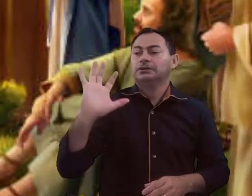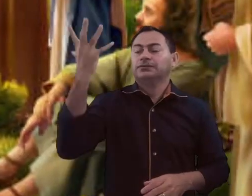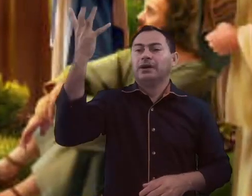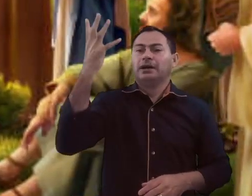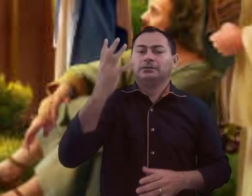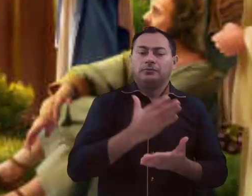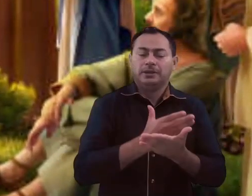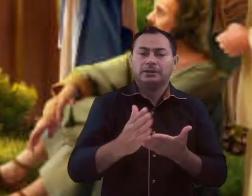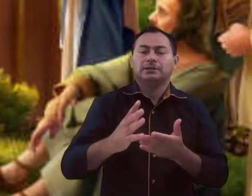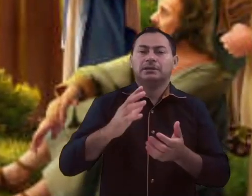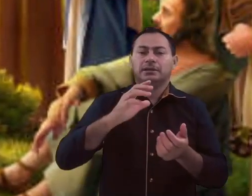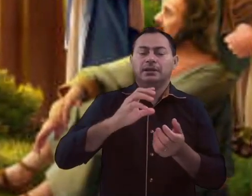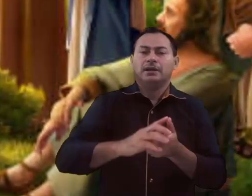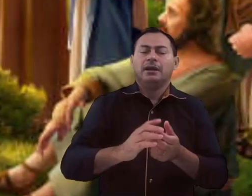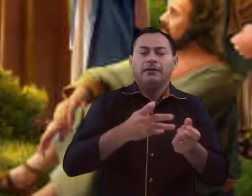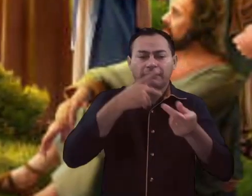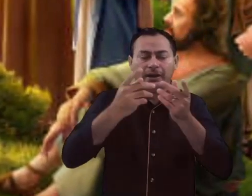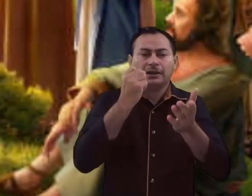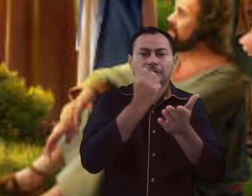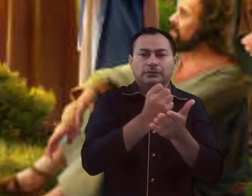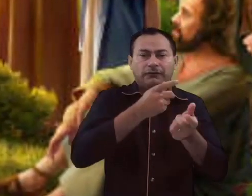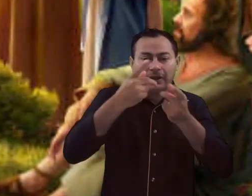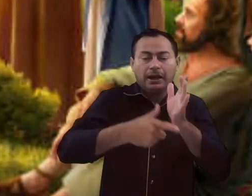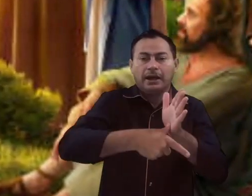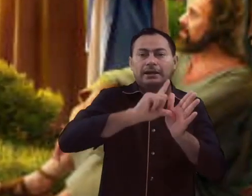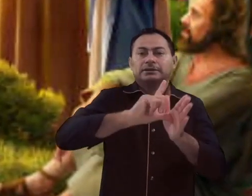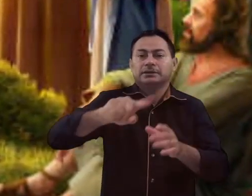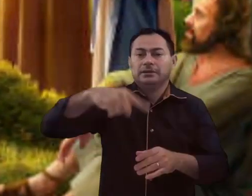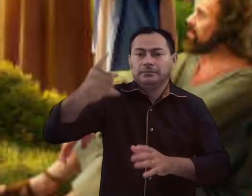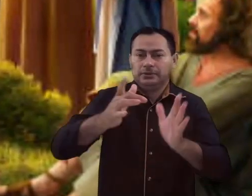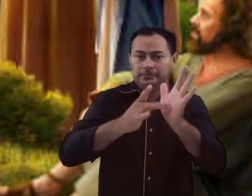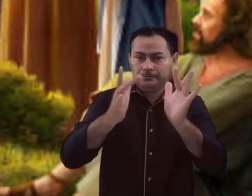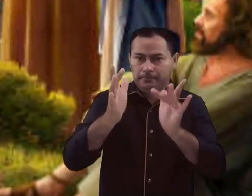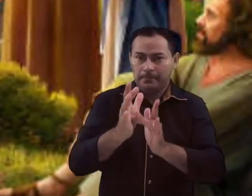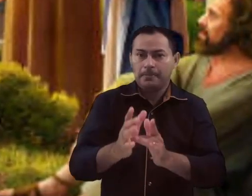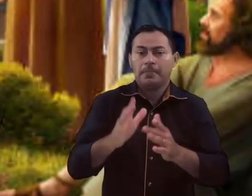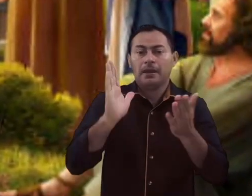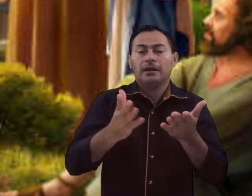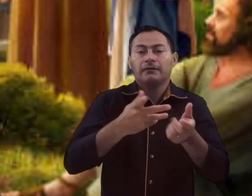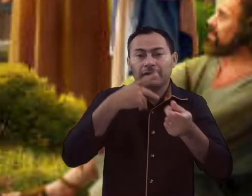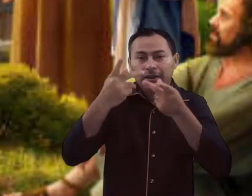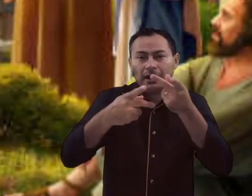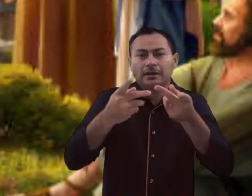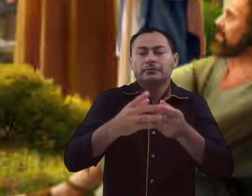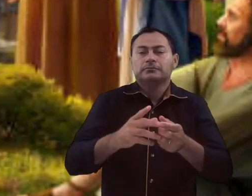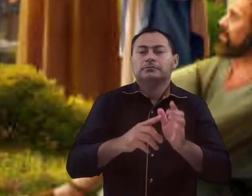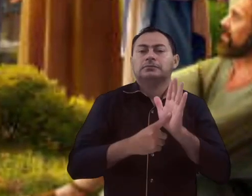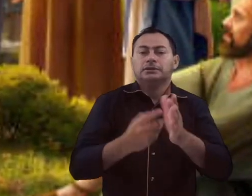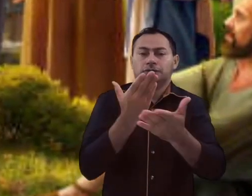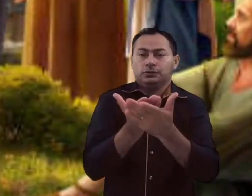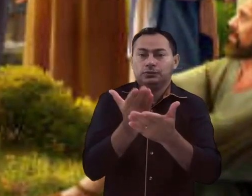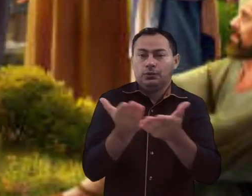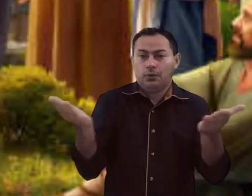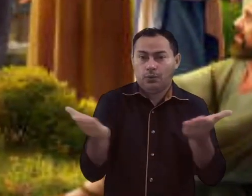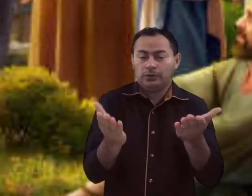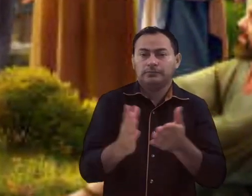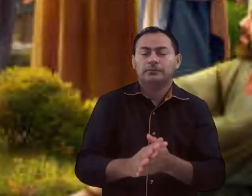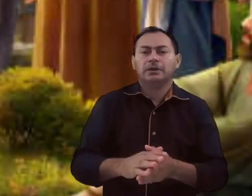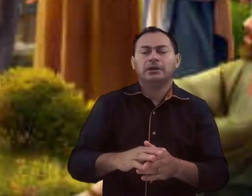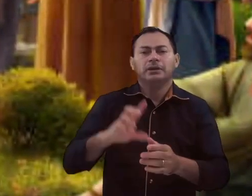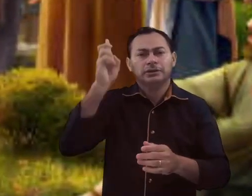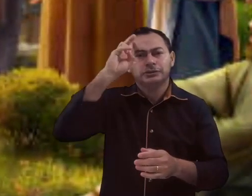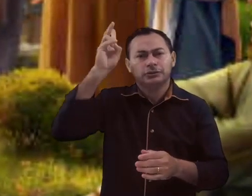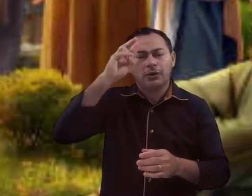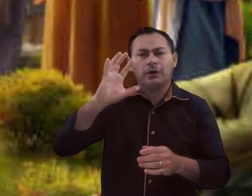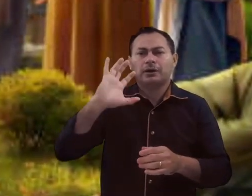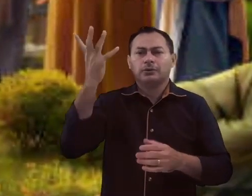Os fatos passaram a ser datados antes e depois de Jesus Cristo. É isso que queremos destacar neste estudo, o